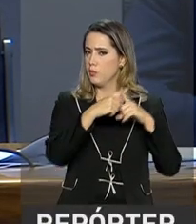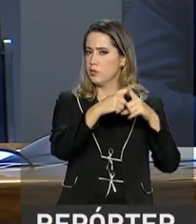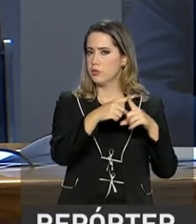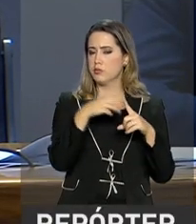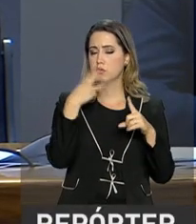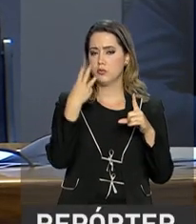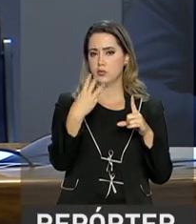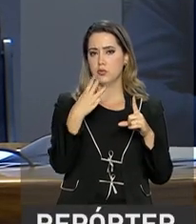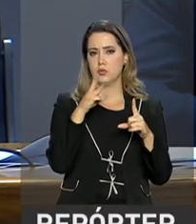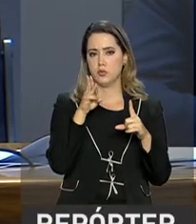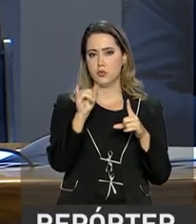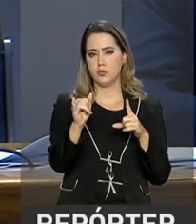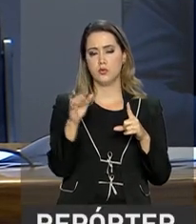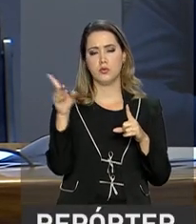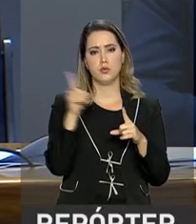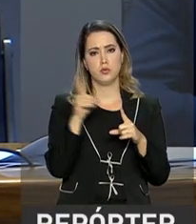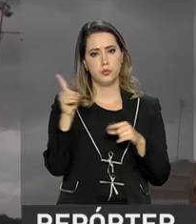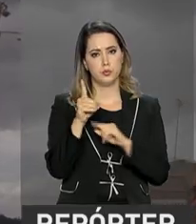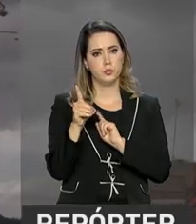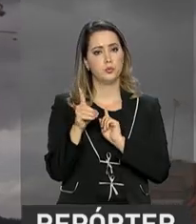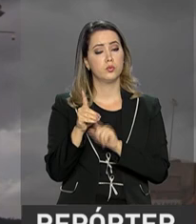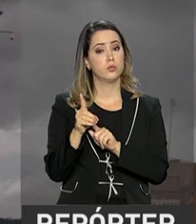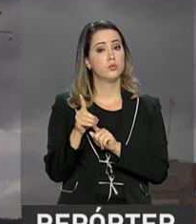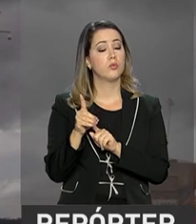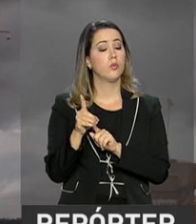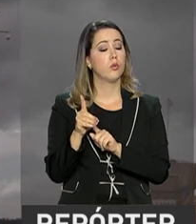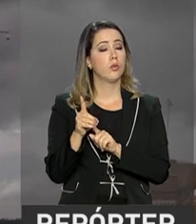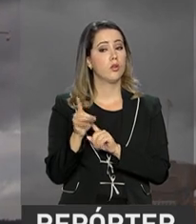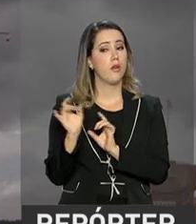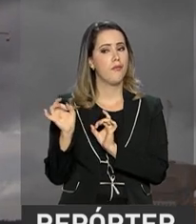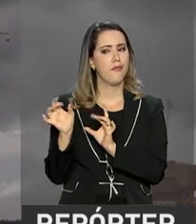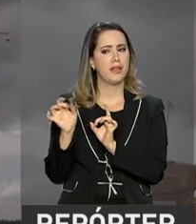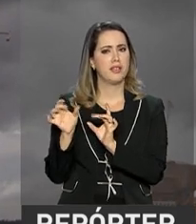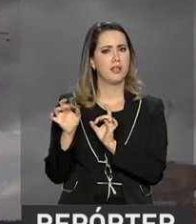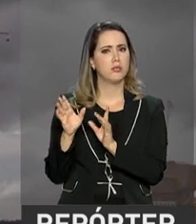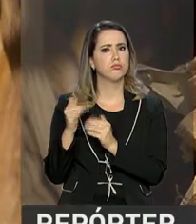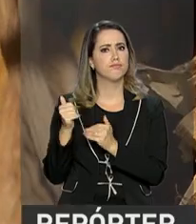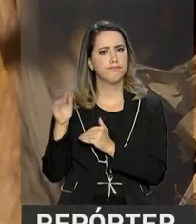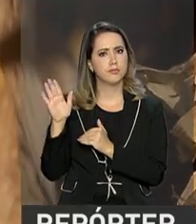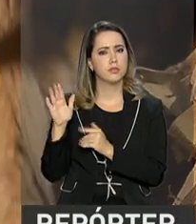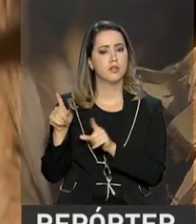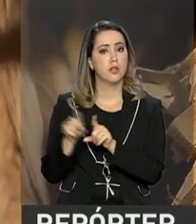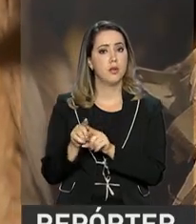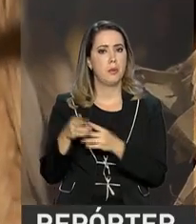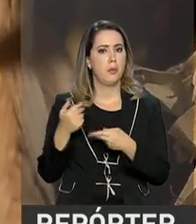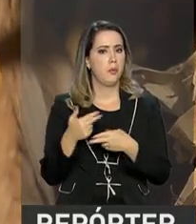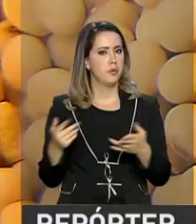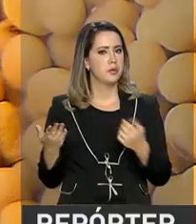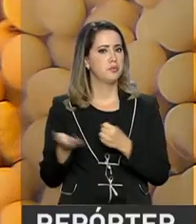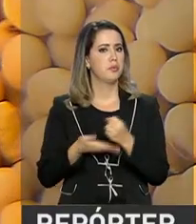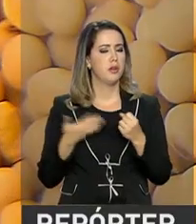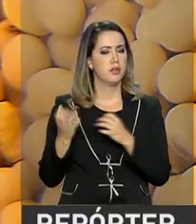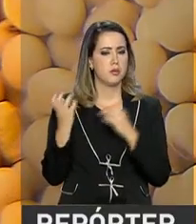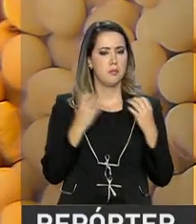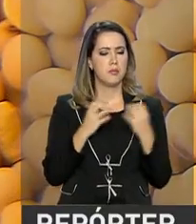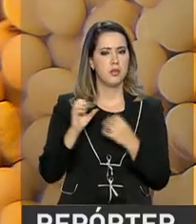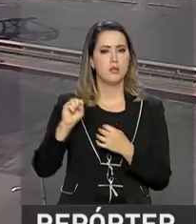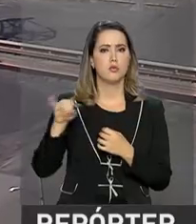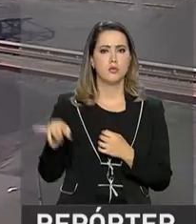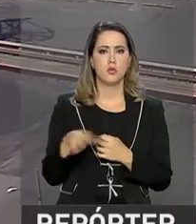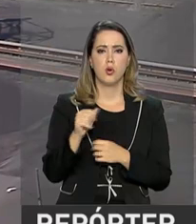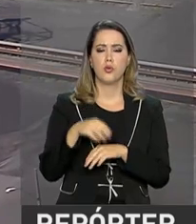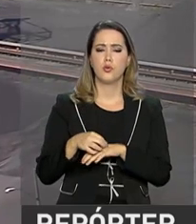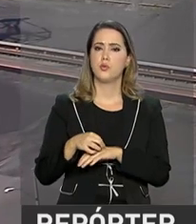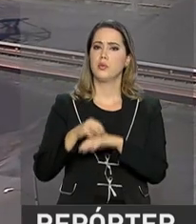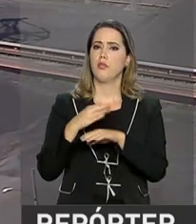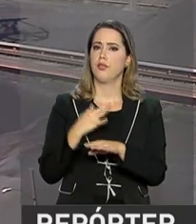3 bilhões e meio de dólares às exportações dos produtos básicos como milho soja carnes